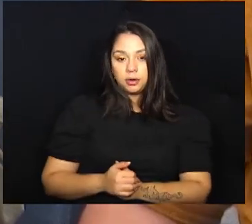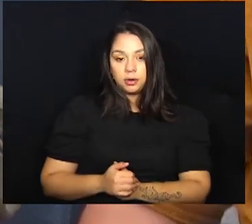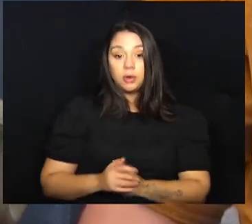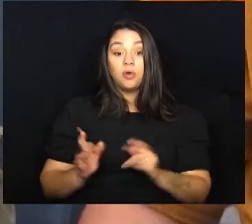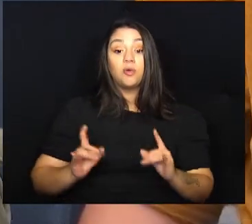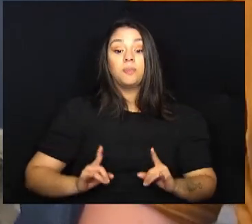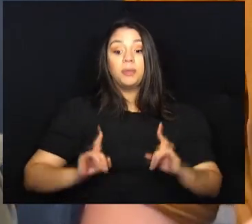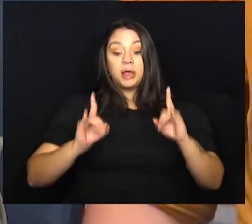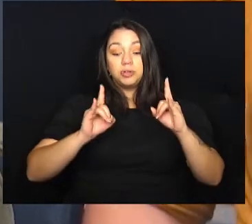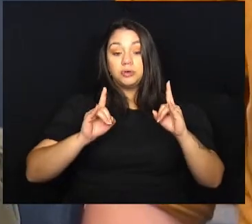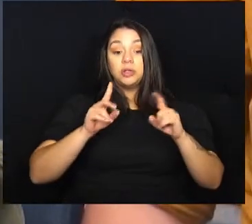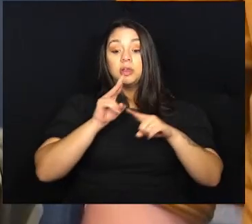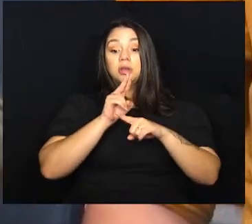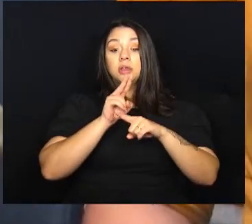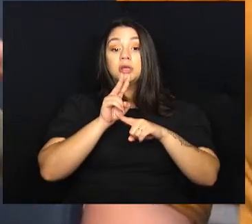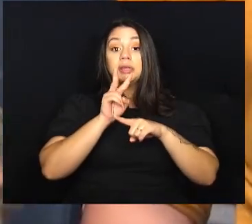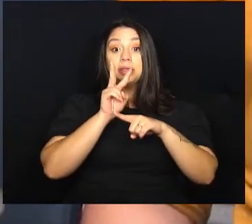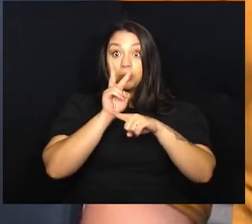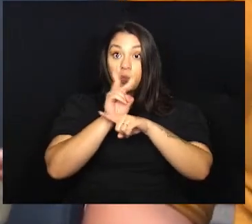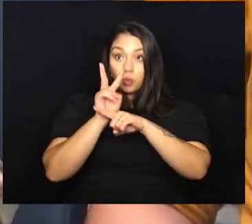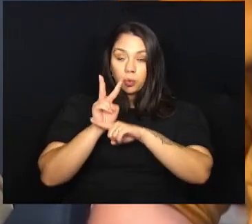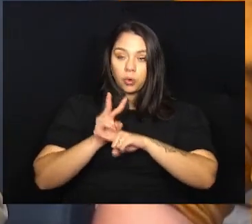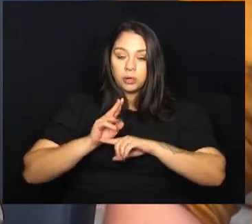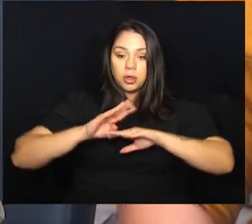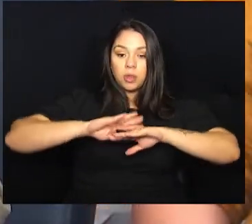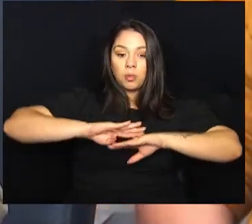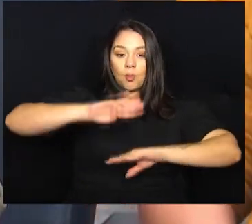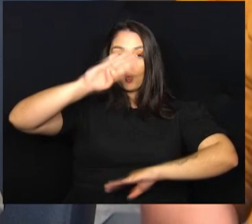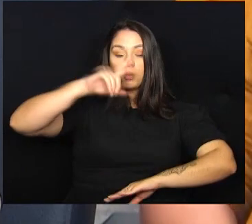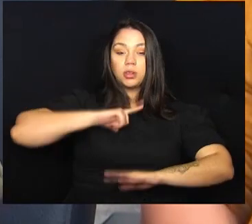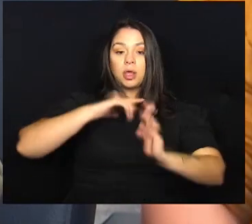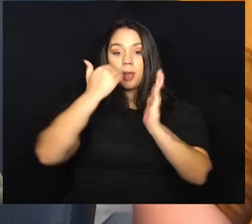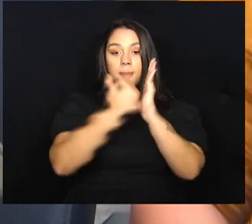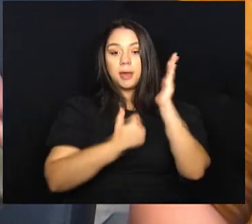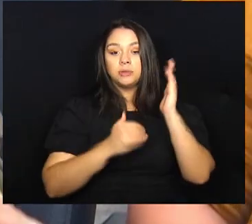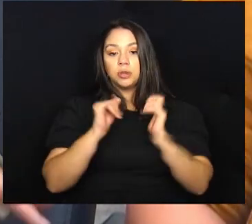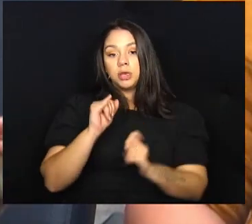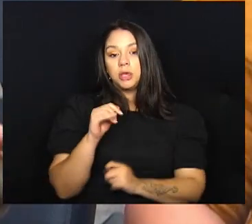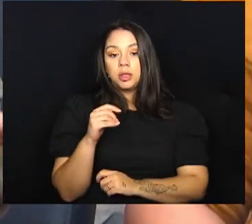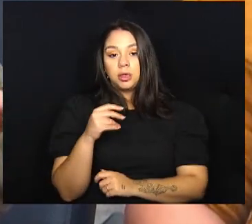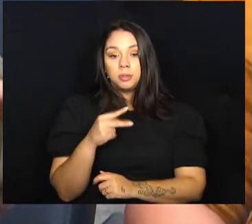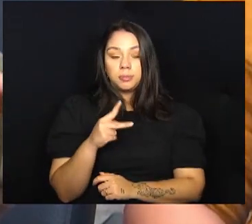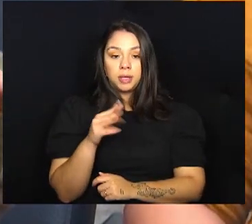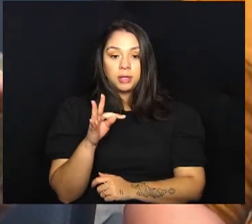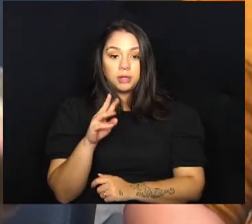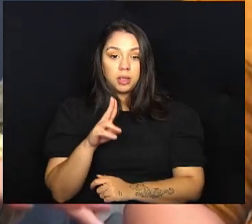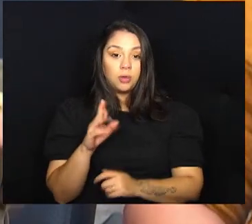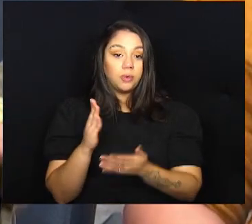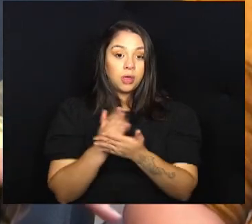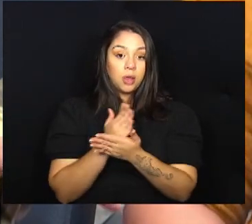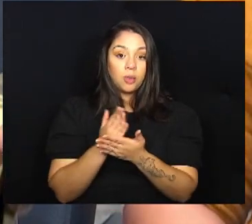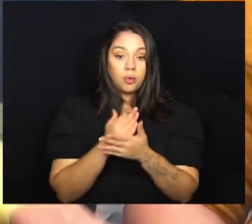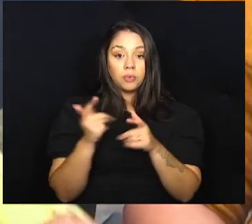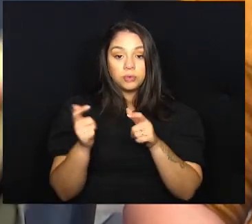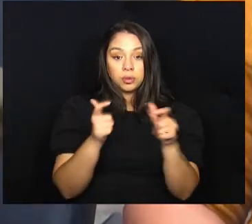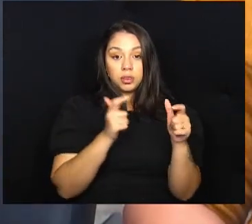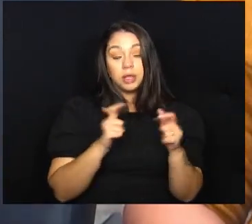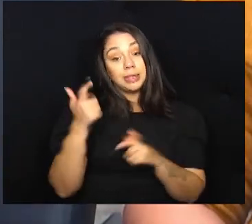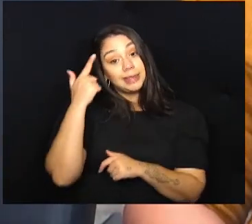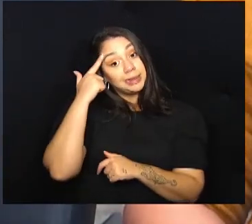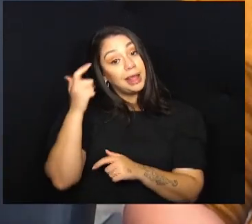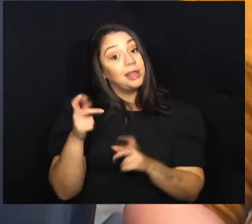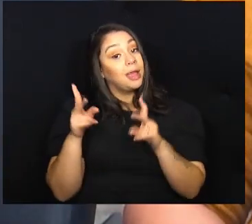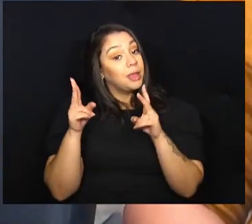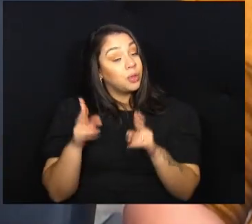algum tipo de abatimento do IPTU em algumas regiões aqui. Então, talvez trazer essa mesma ideia para